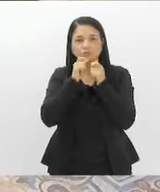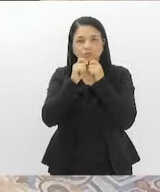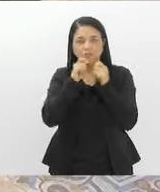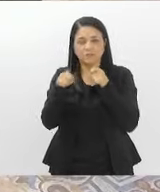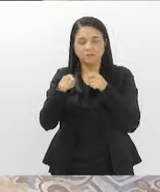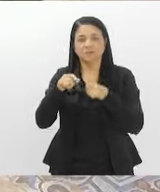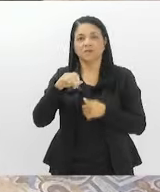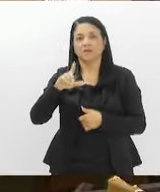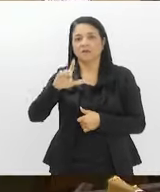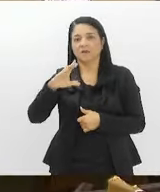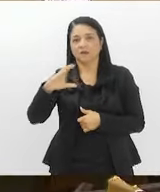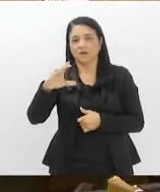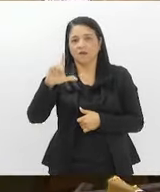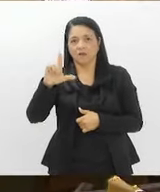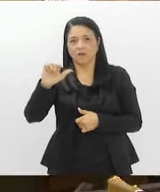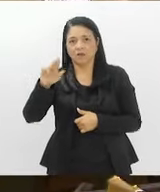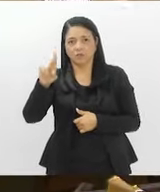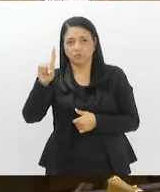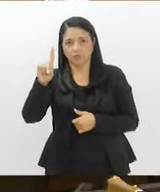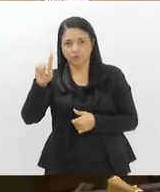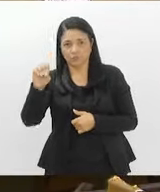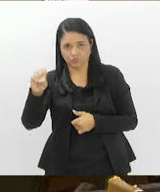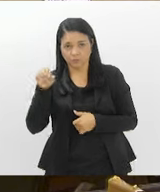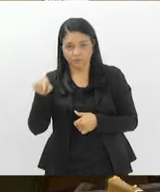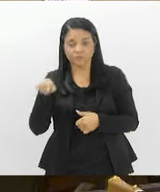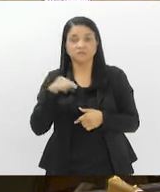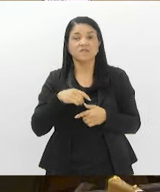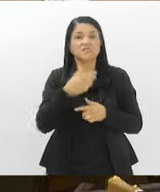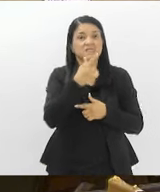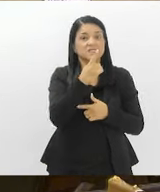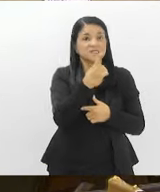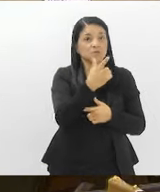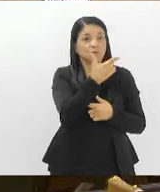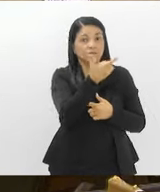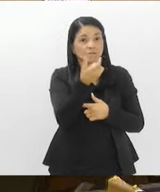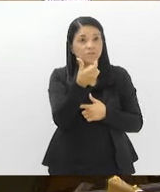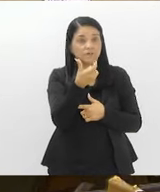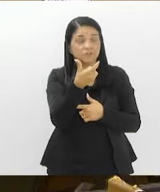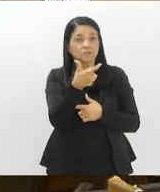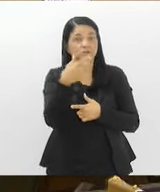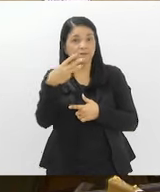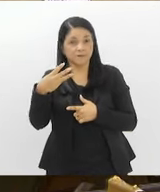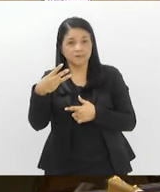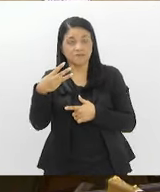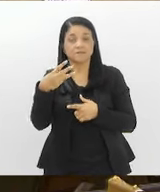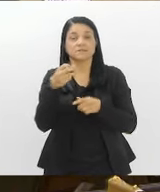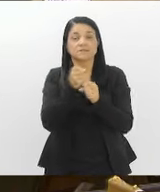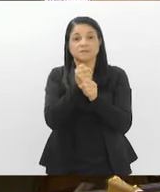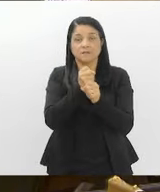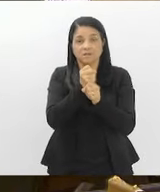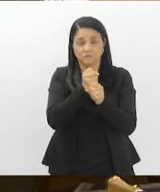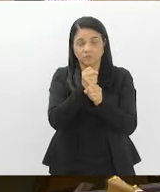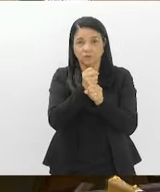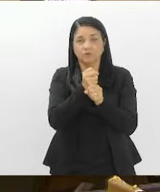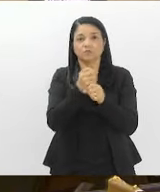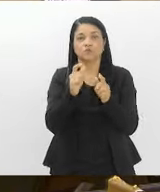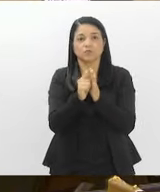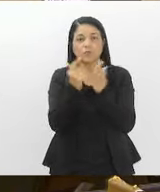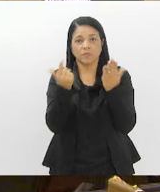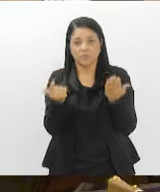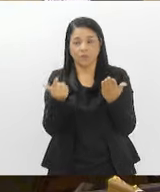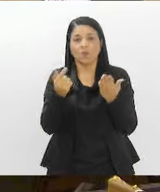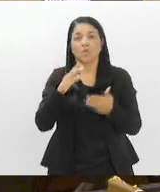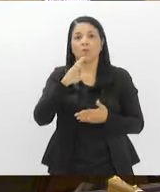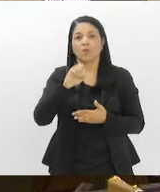Vita, em comemoração aos 123 anos do jornal Correio da Manhã. Solicito